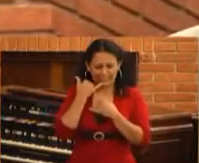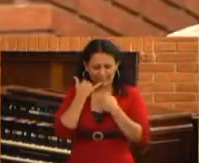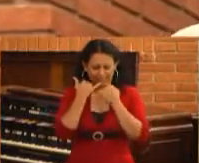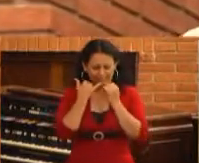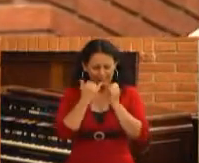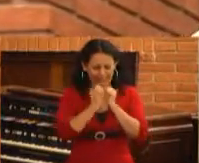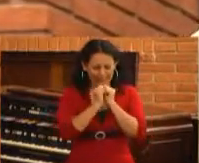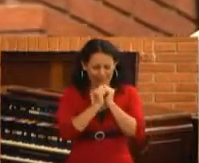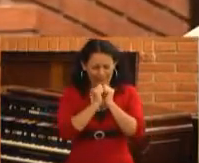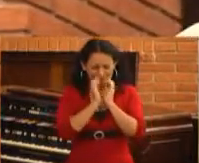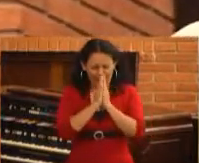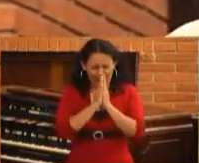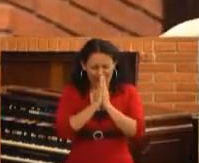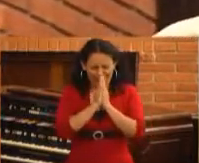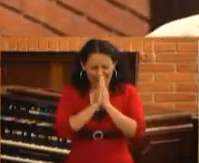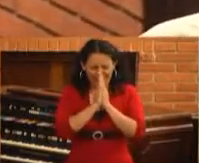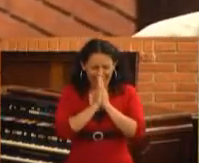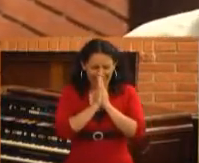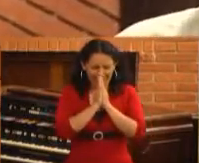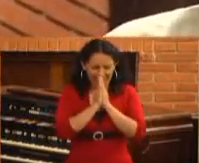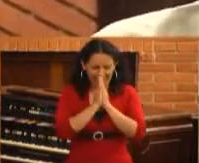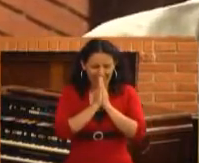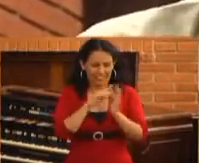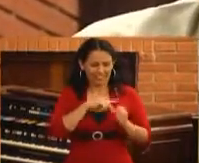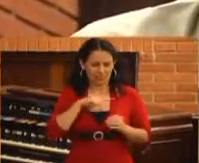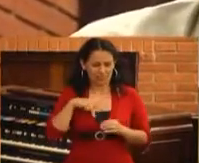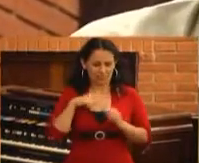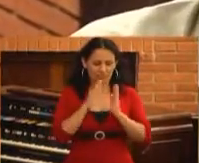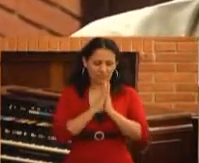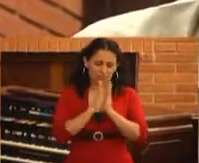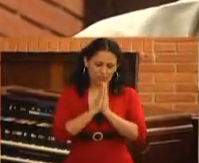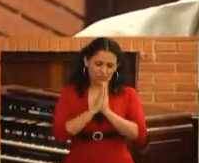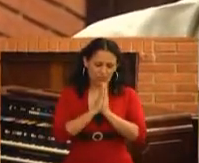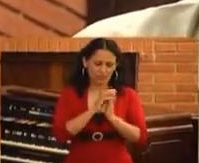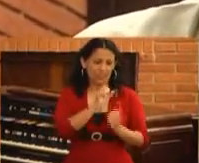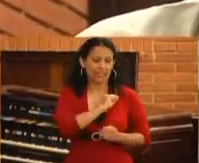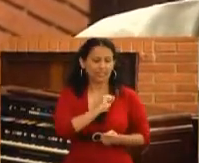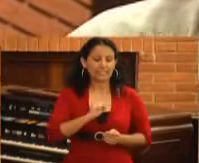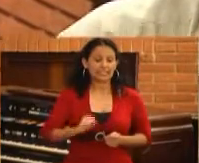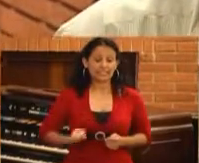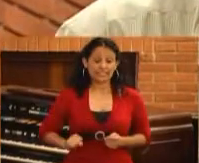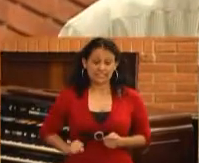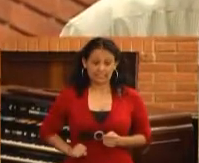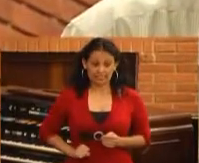Aí orou. E o Jader orou assim: Senhor,